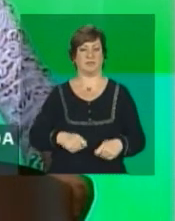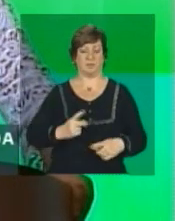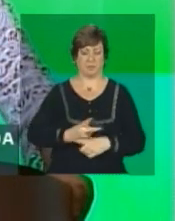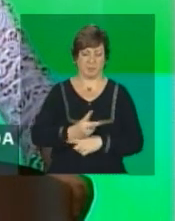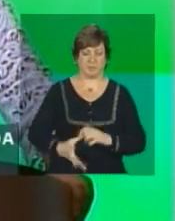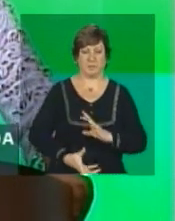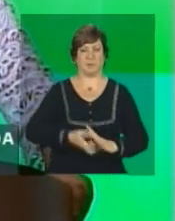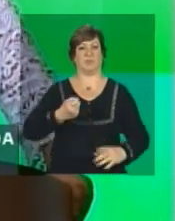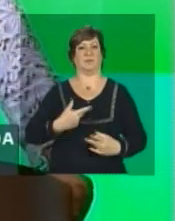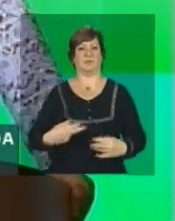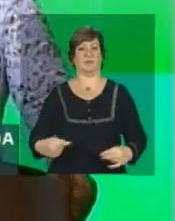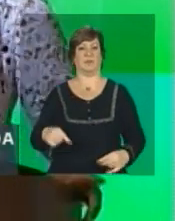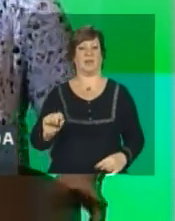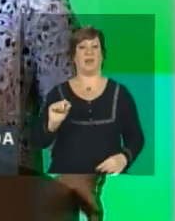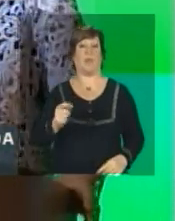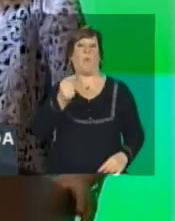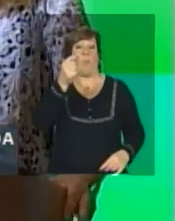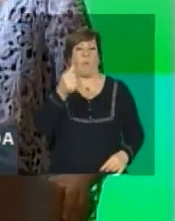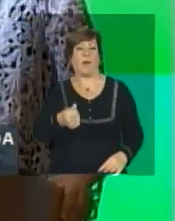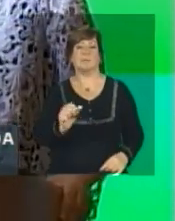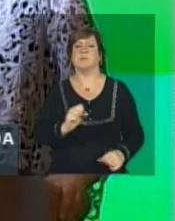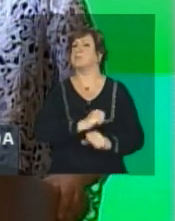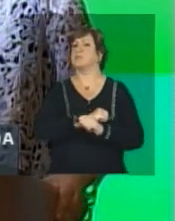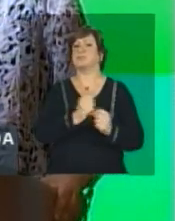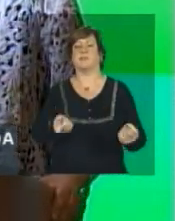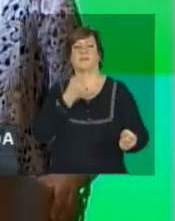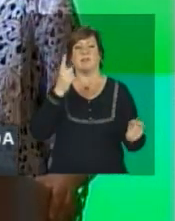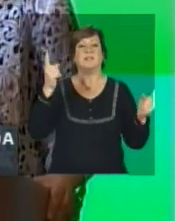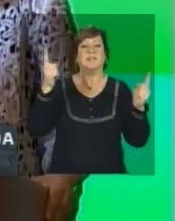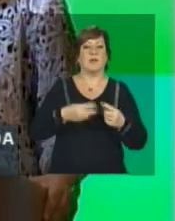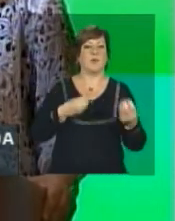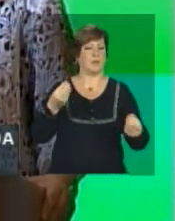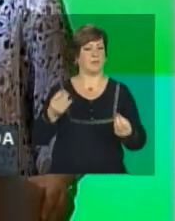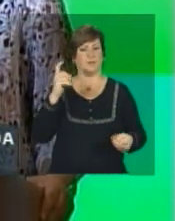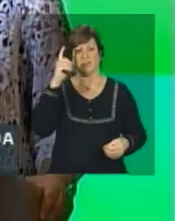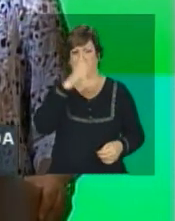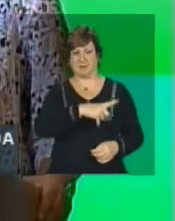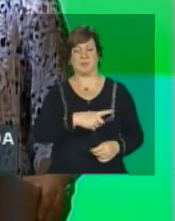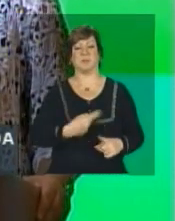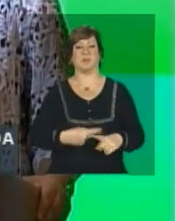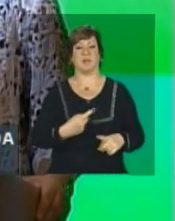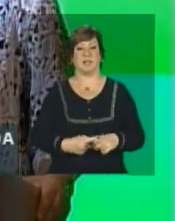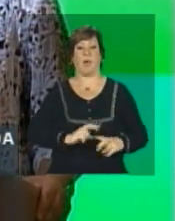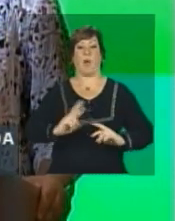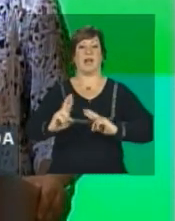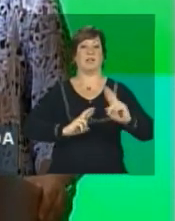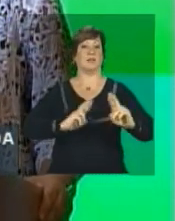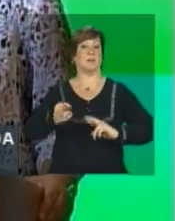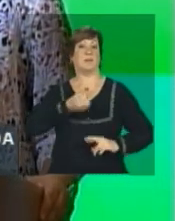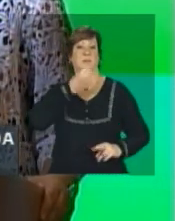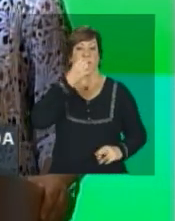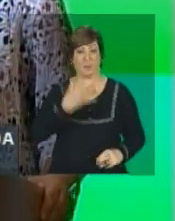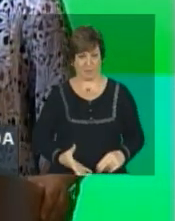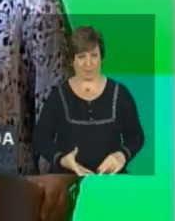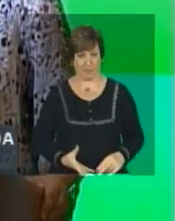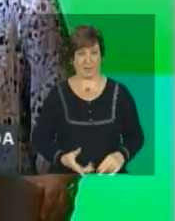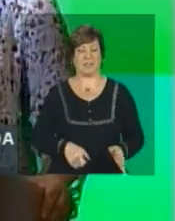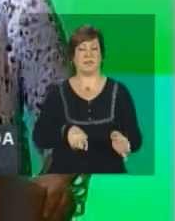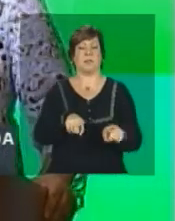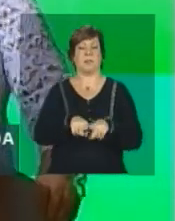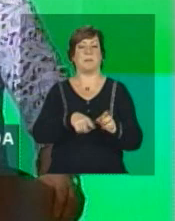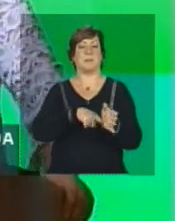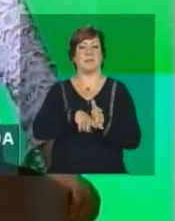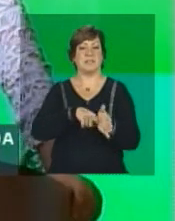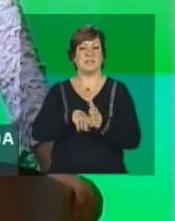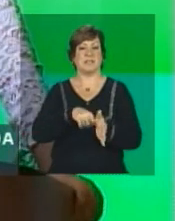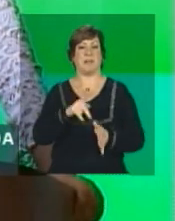explorar. É quase impossível resumir os resultados e as perspectivas